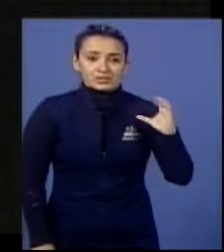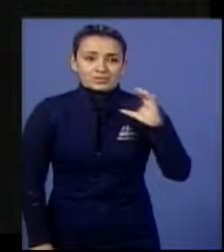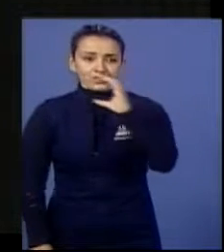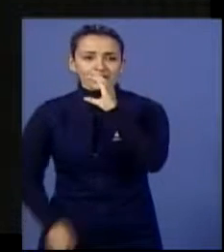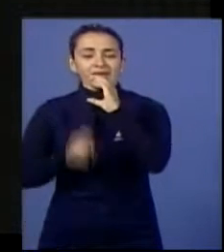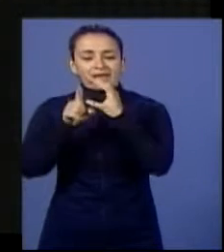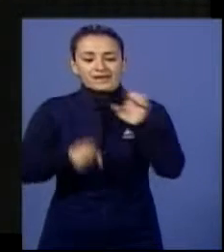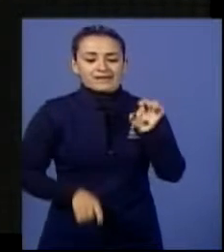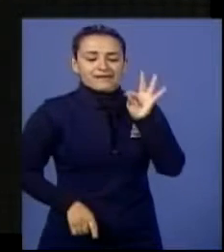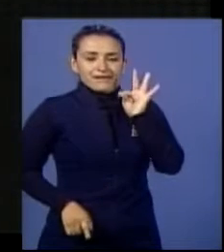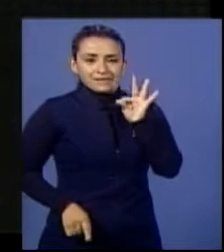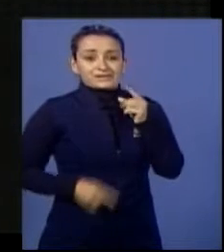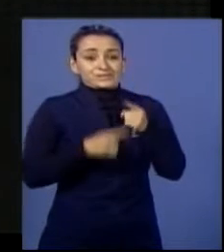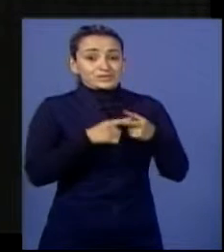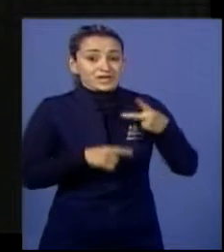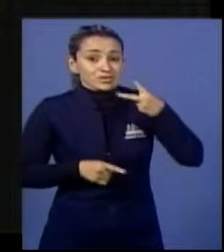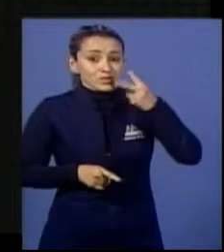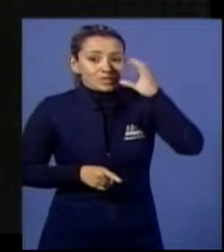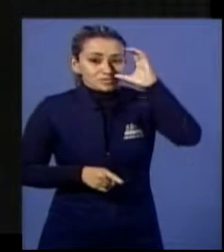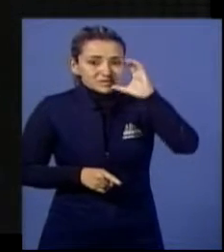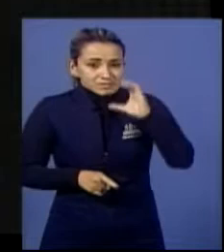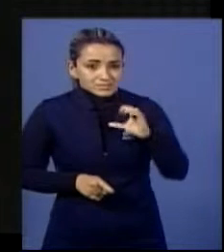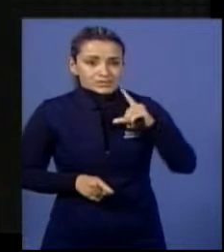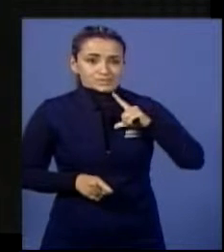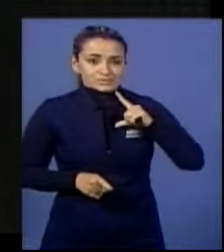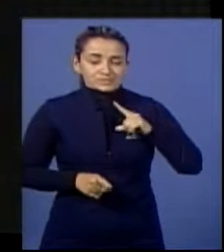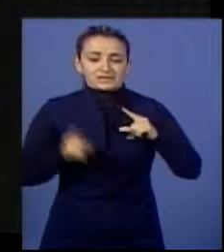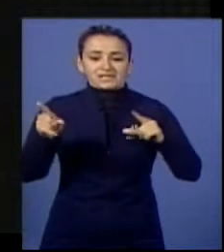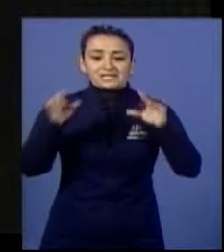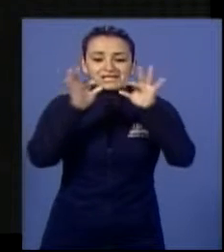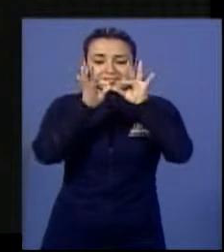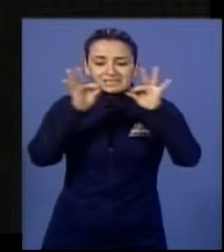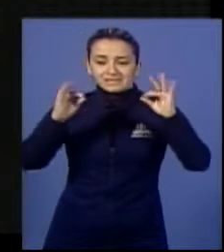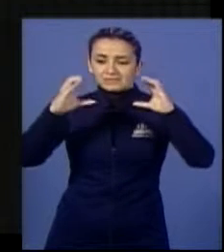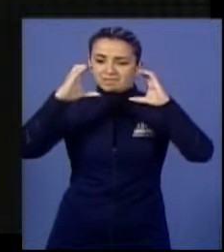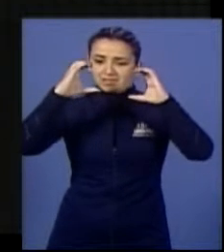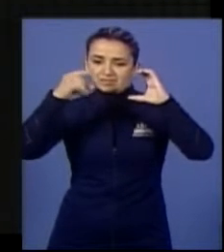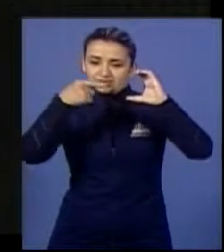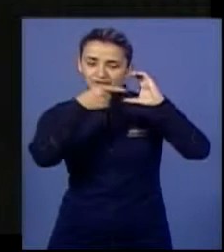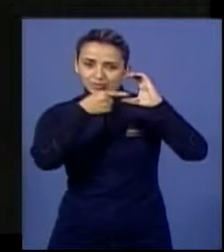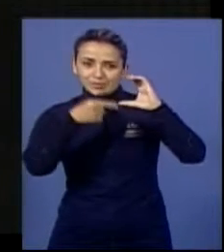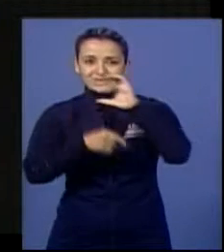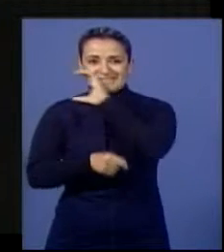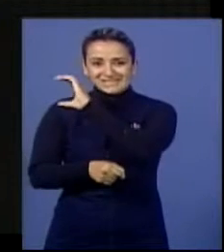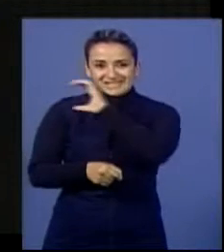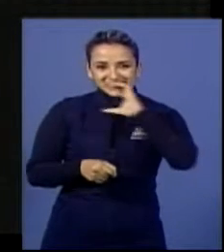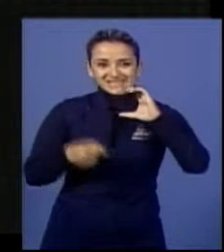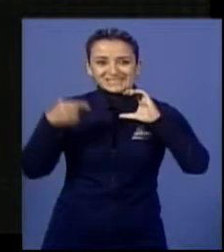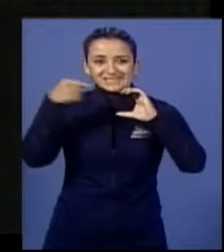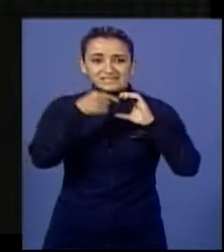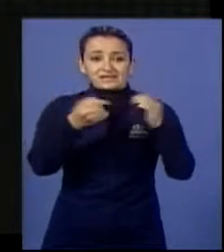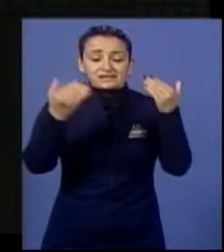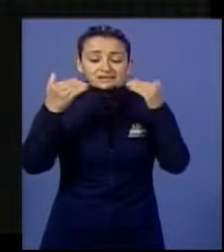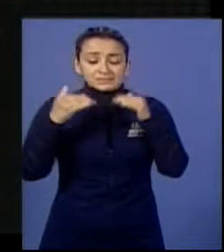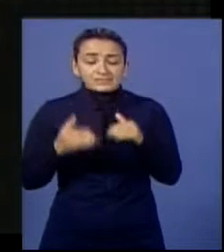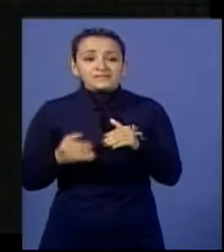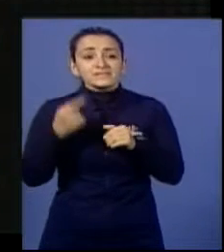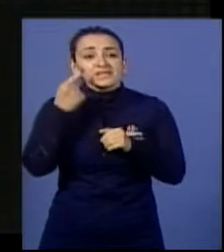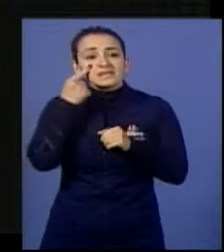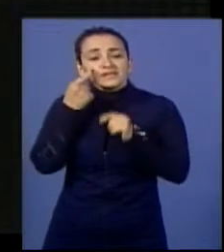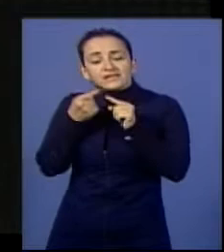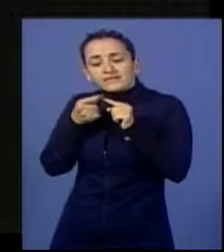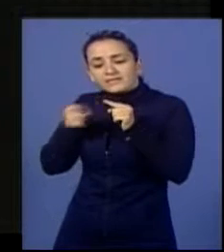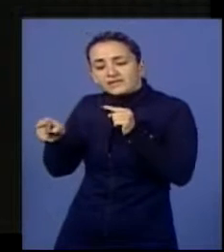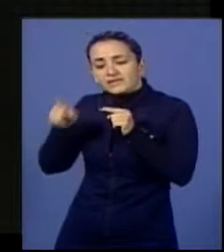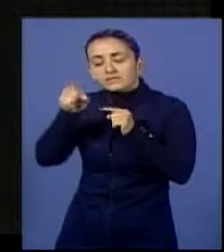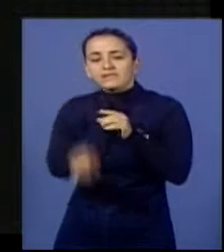simples entre os carbonos, então estou falando dessa ligação aqui. E a terminação de ácido é a terminação oico. Então, ele termina com